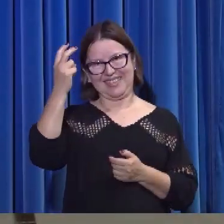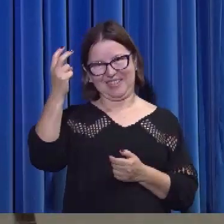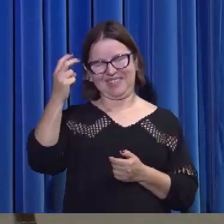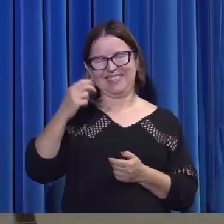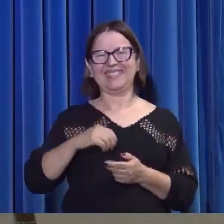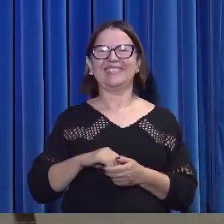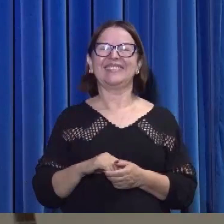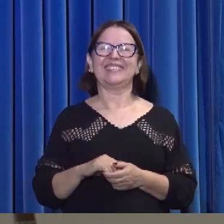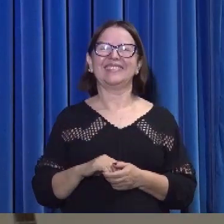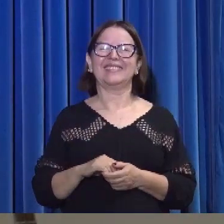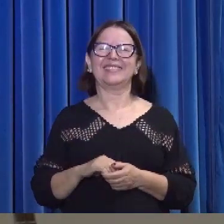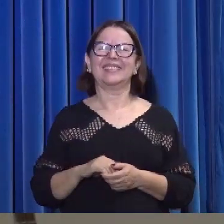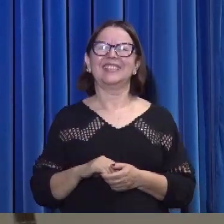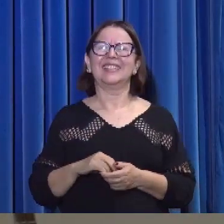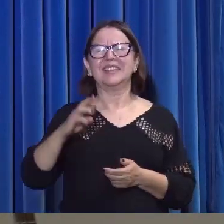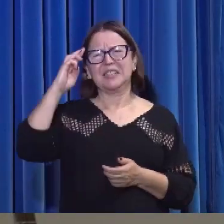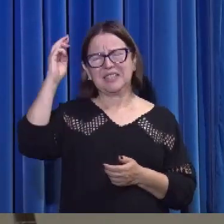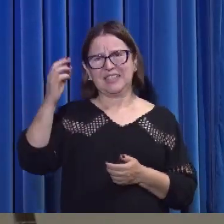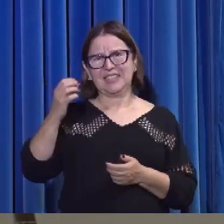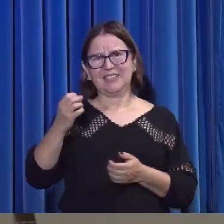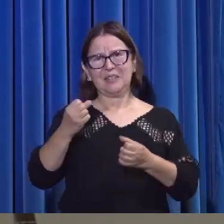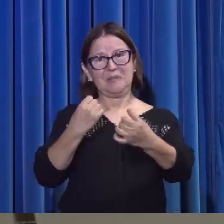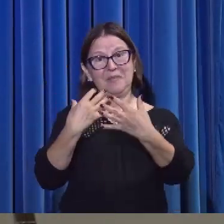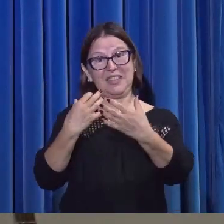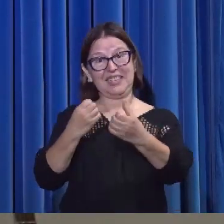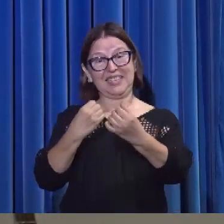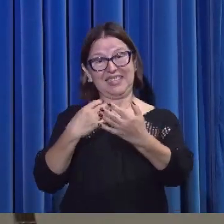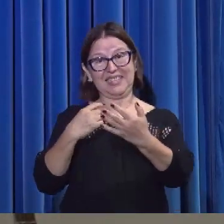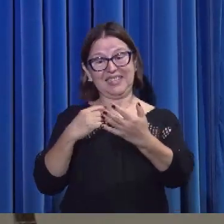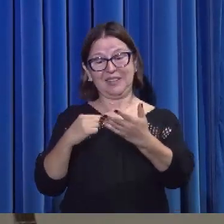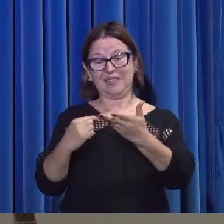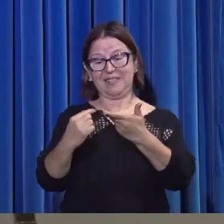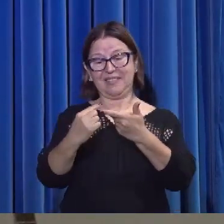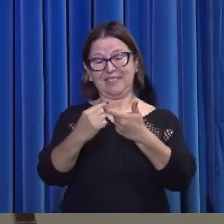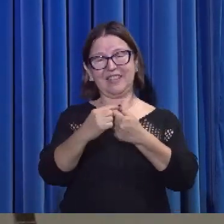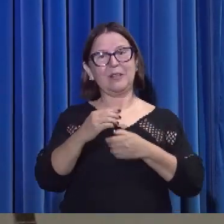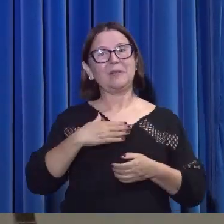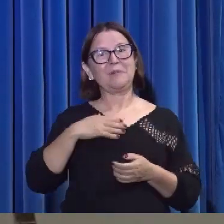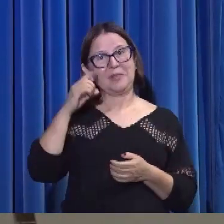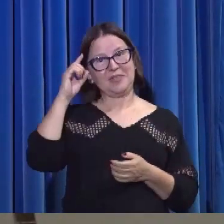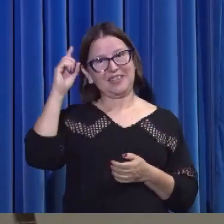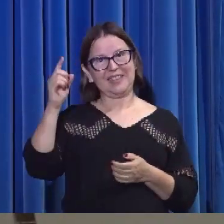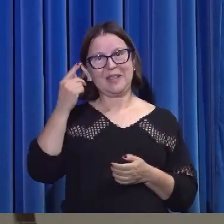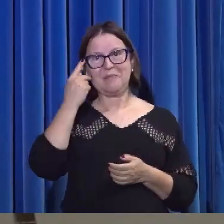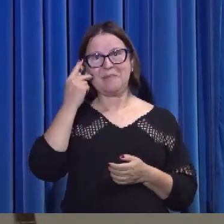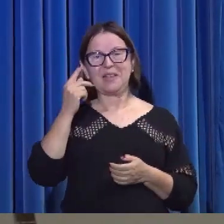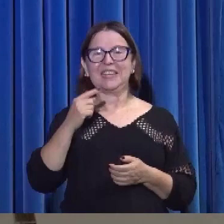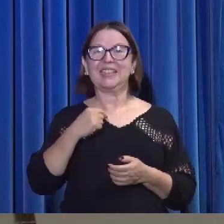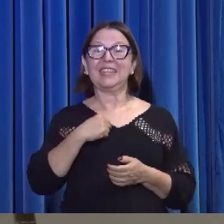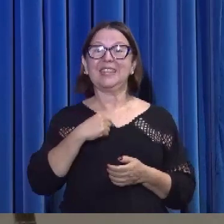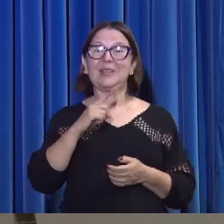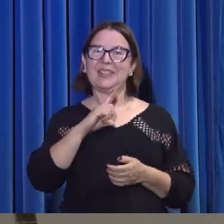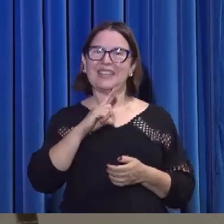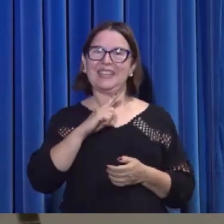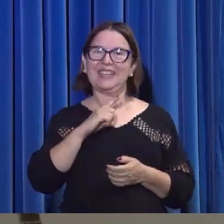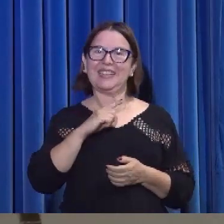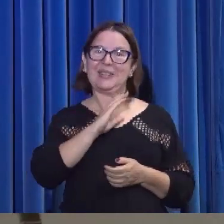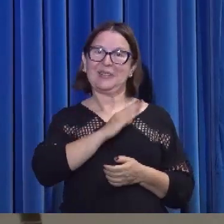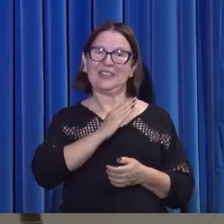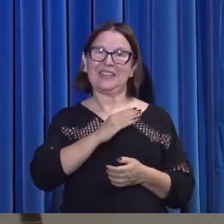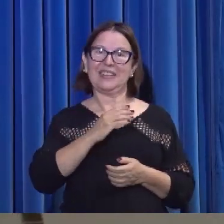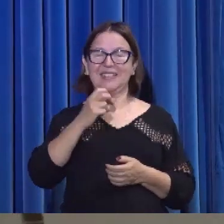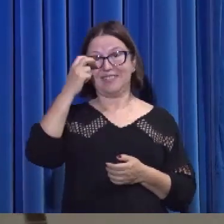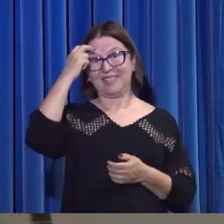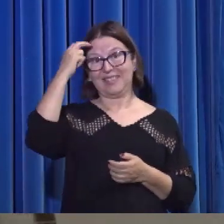Senhor, ensina-me a contabilizar os meus dias, para que eu alcance um coração sábio. Não